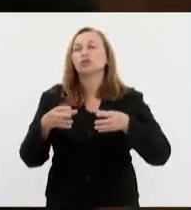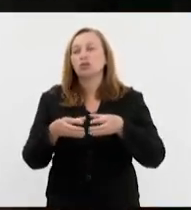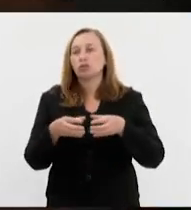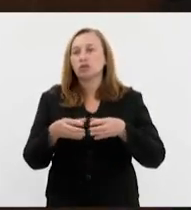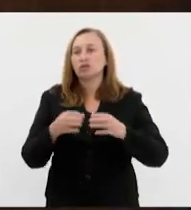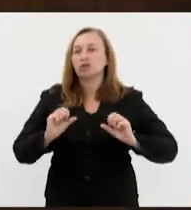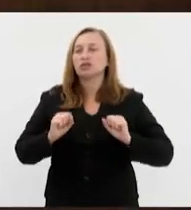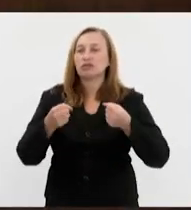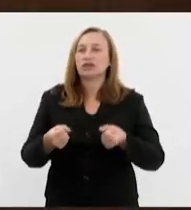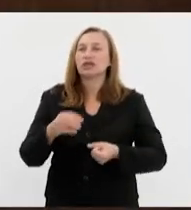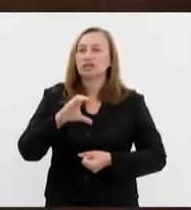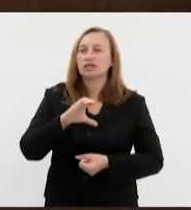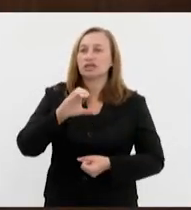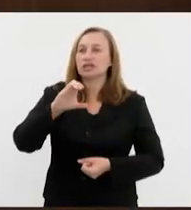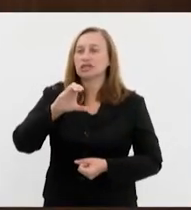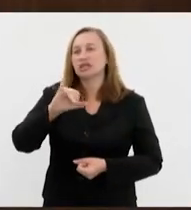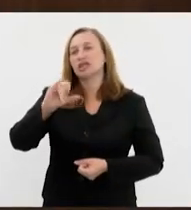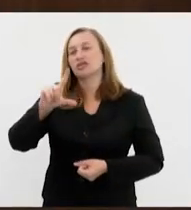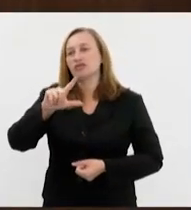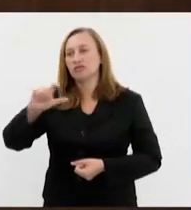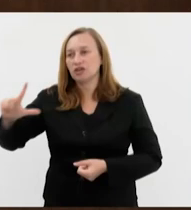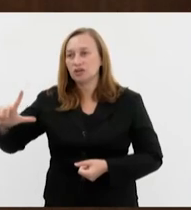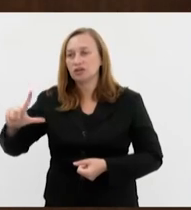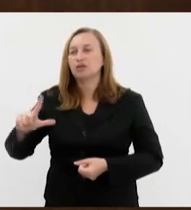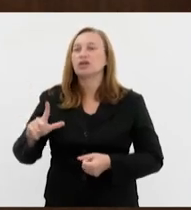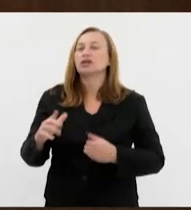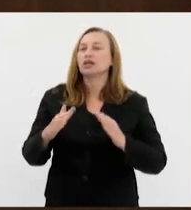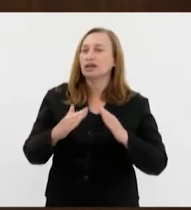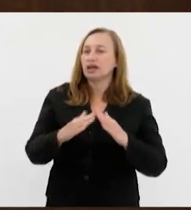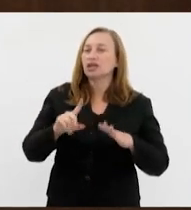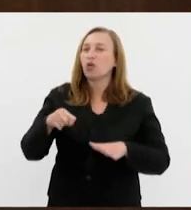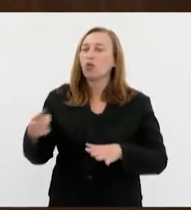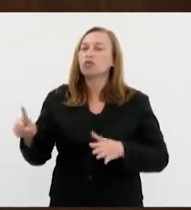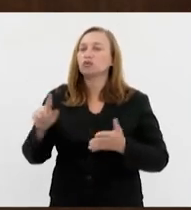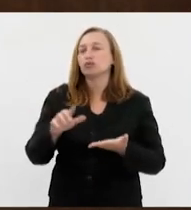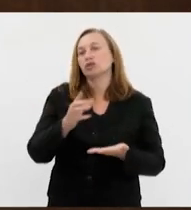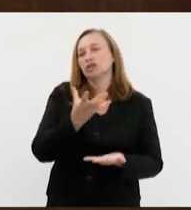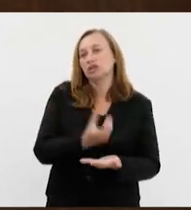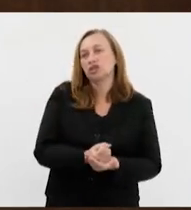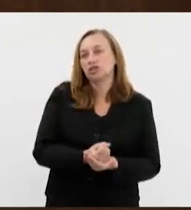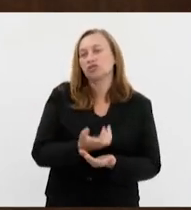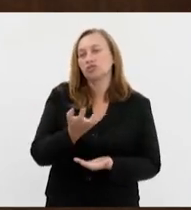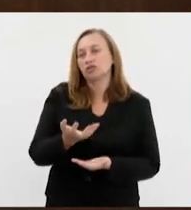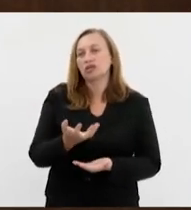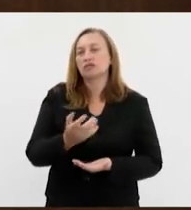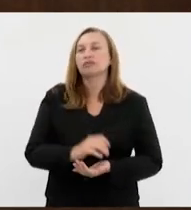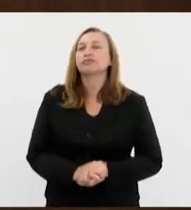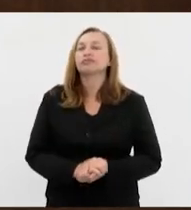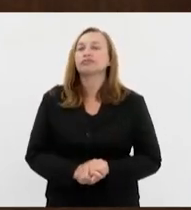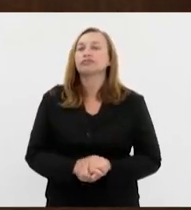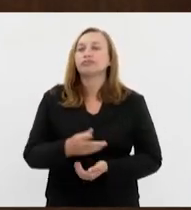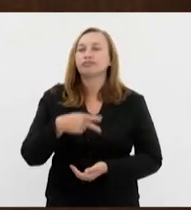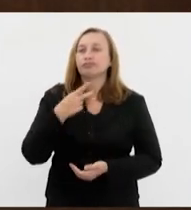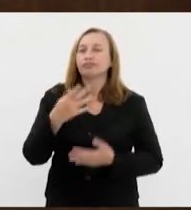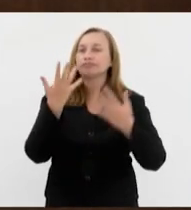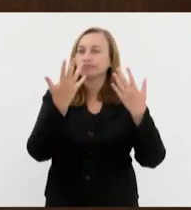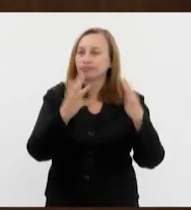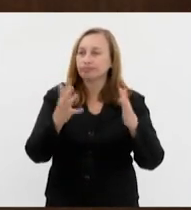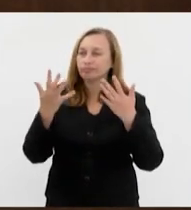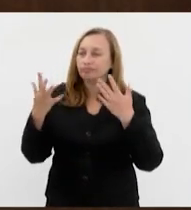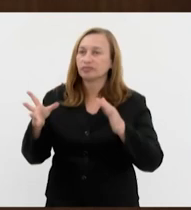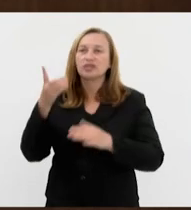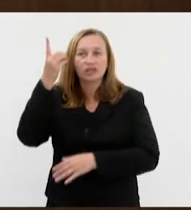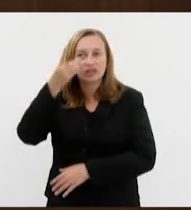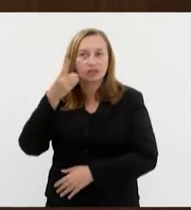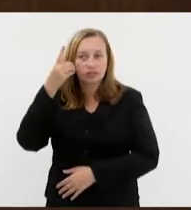Defesa Civil desta Casa. Outro registro, presidente, que eu quero fazer Eu quero parabenizar a